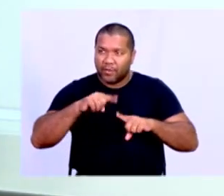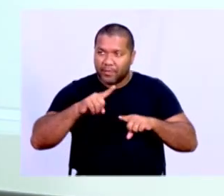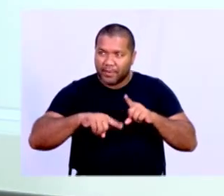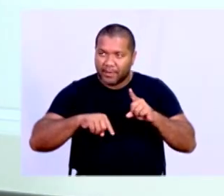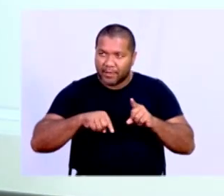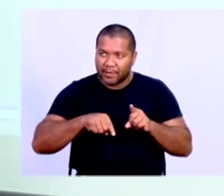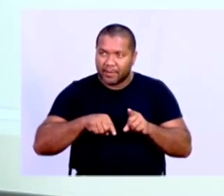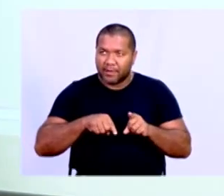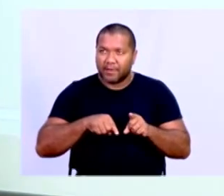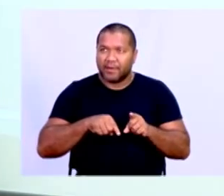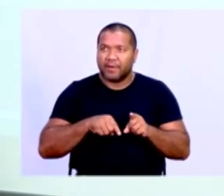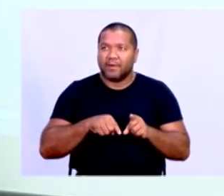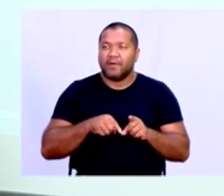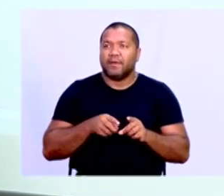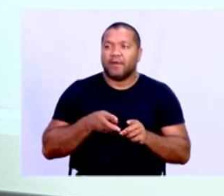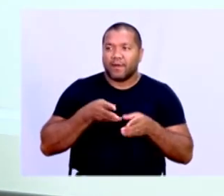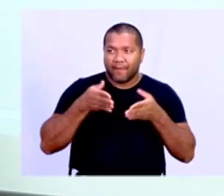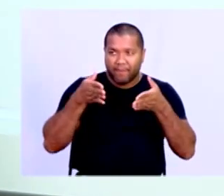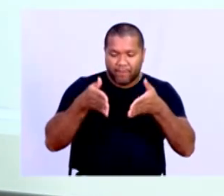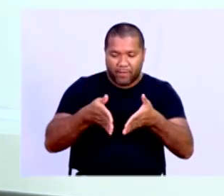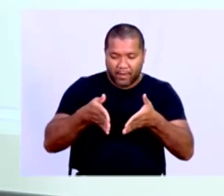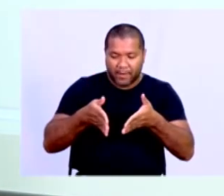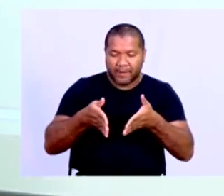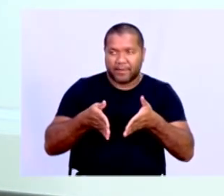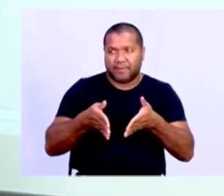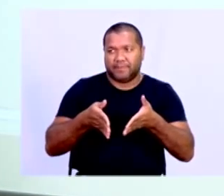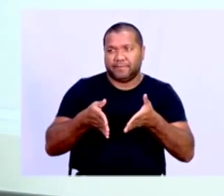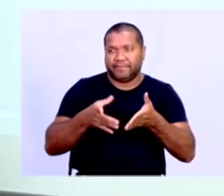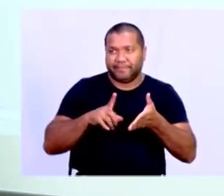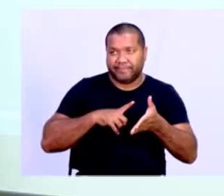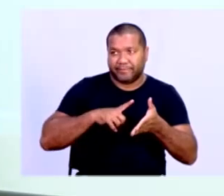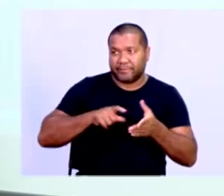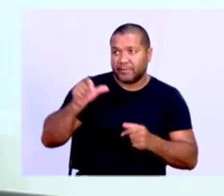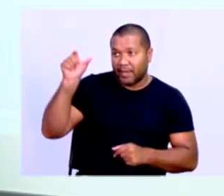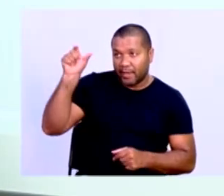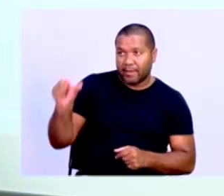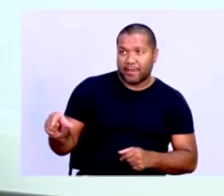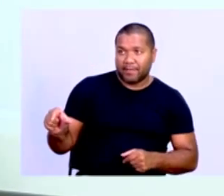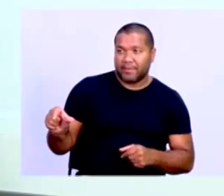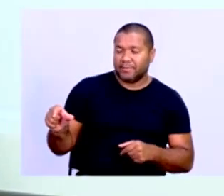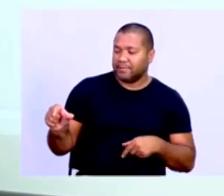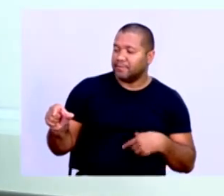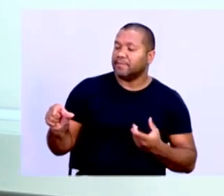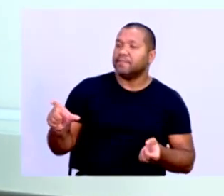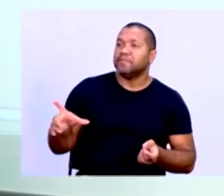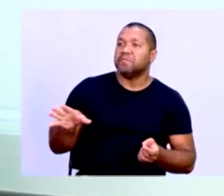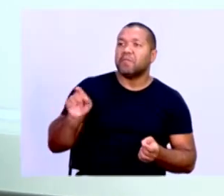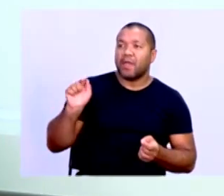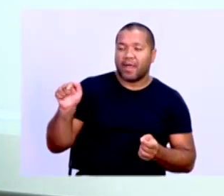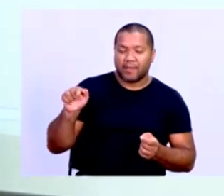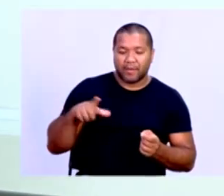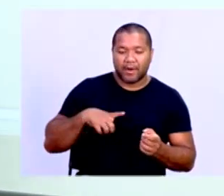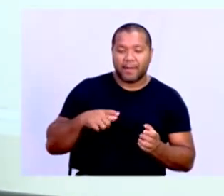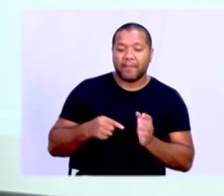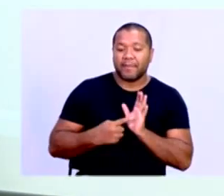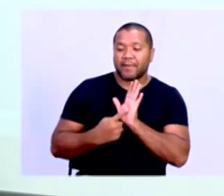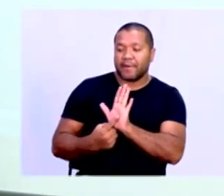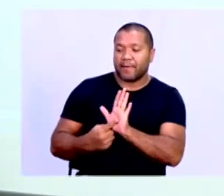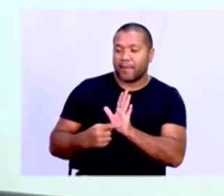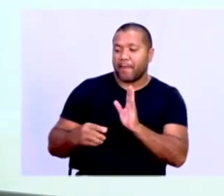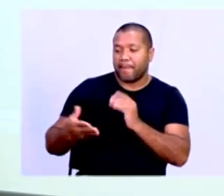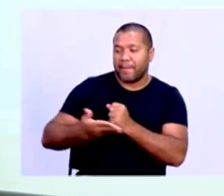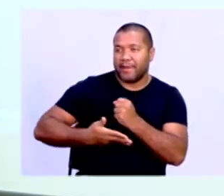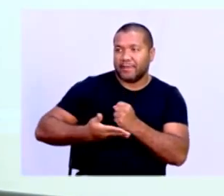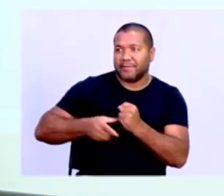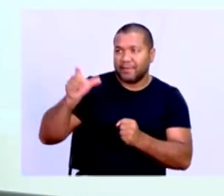já foca mais na visão do cliente, então ela traz essa modelagem